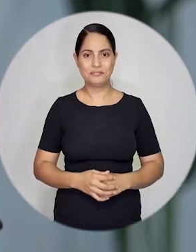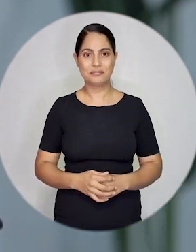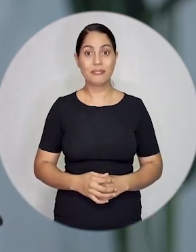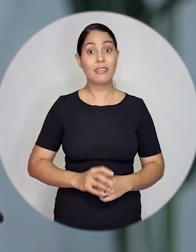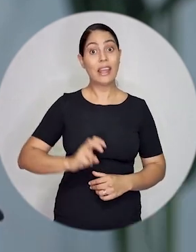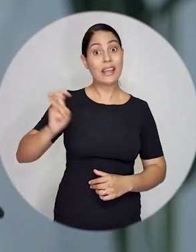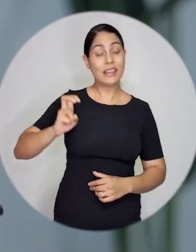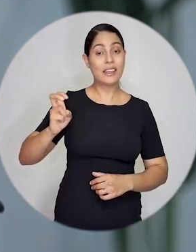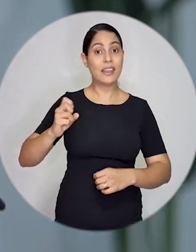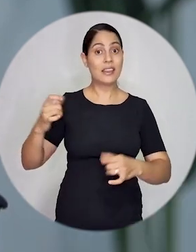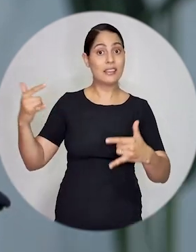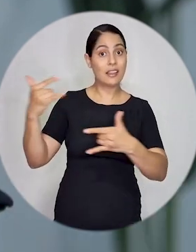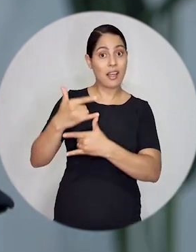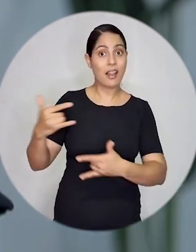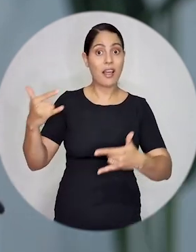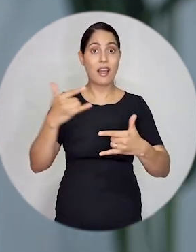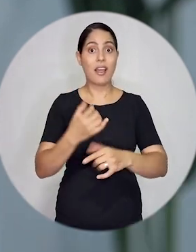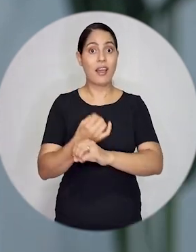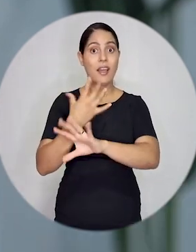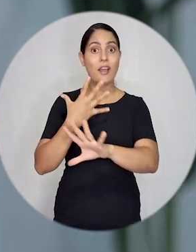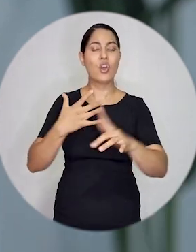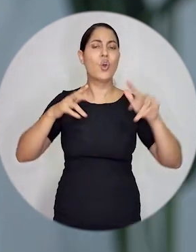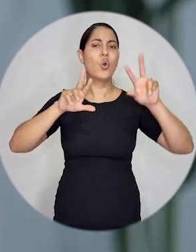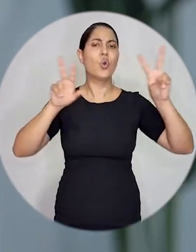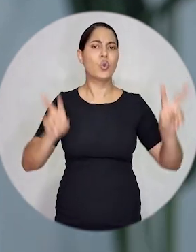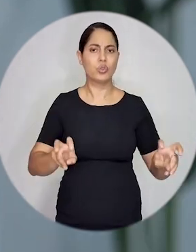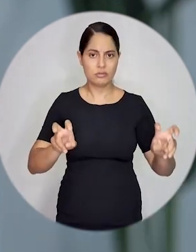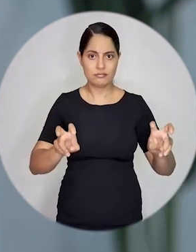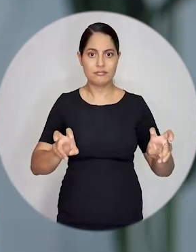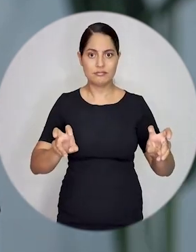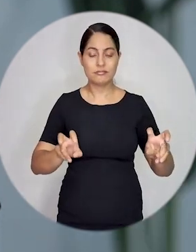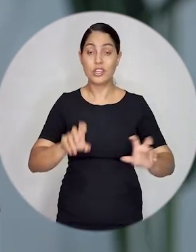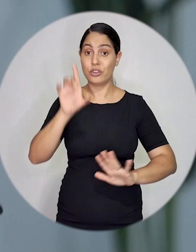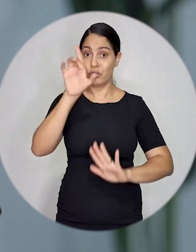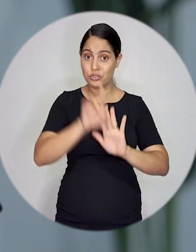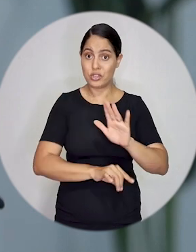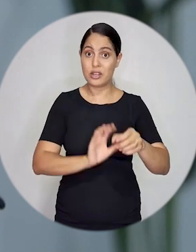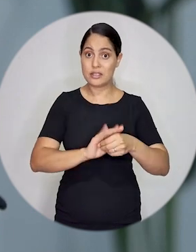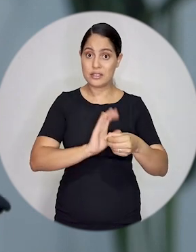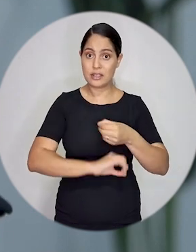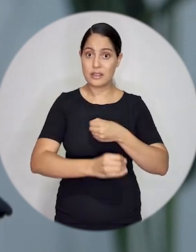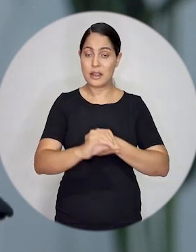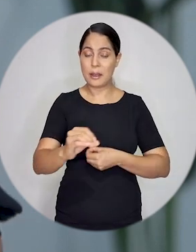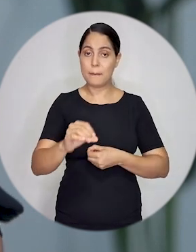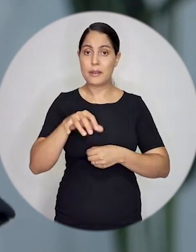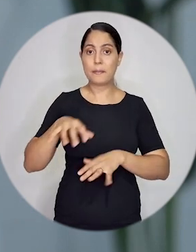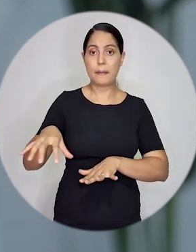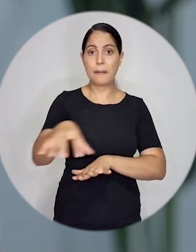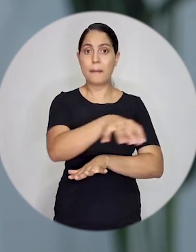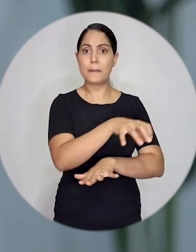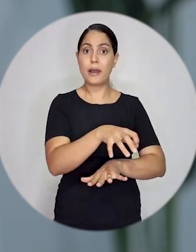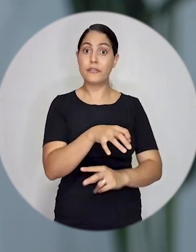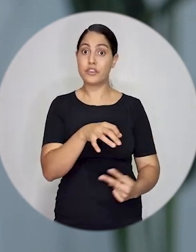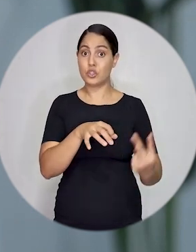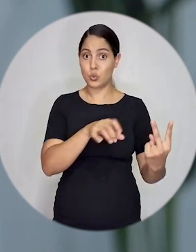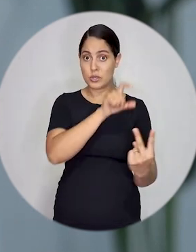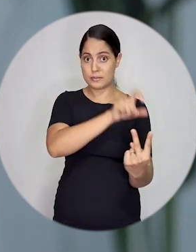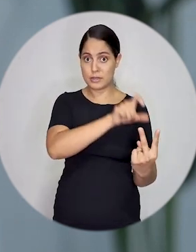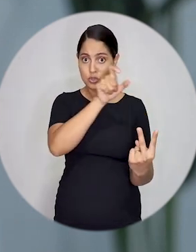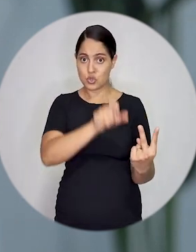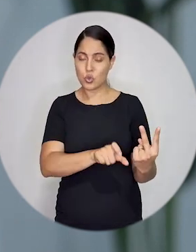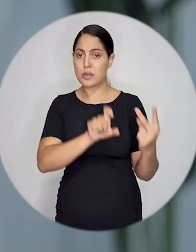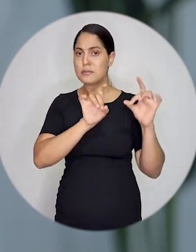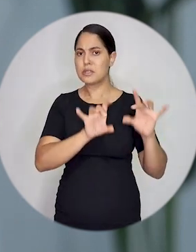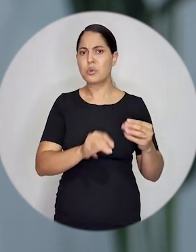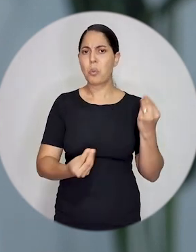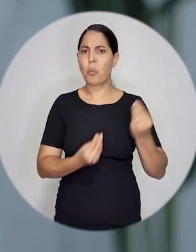quinta live da série Direito e Saneamento, Resgate do Debate no Setor, recebeu 2 especialistas para uma conversa. E o tema